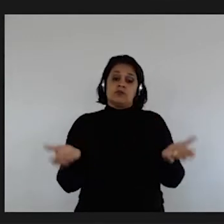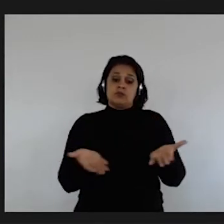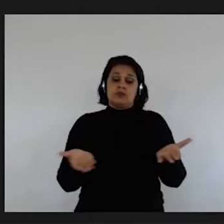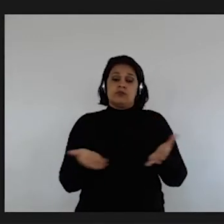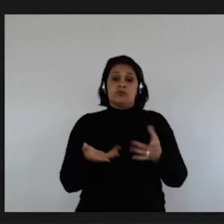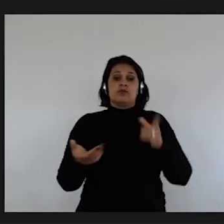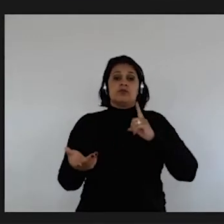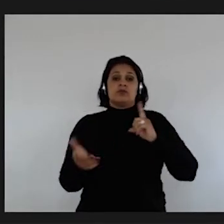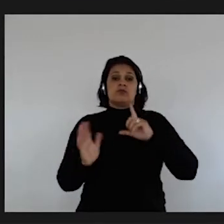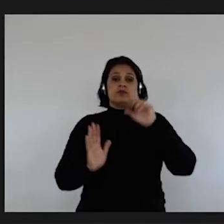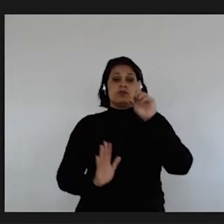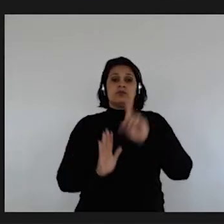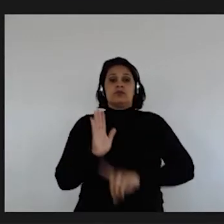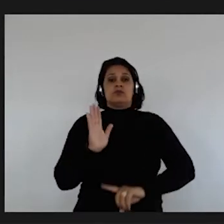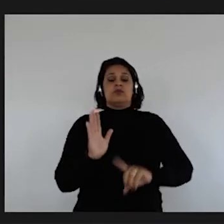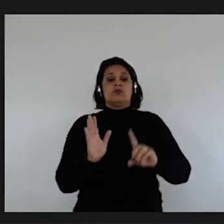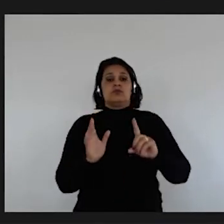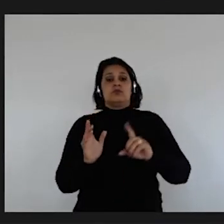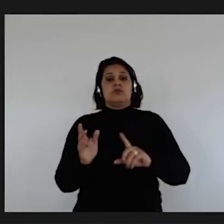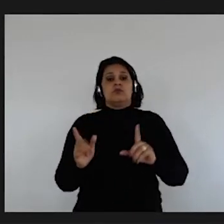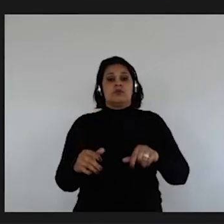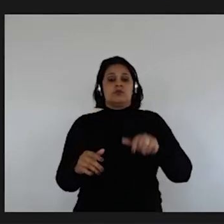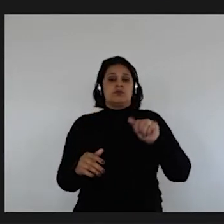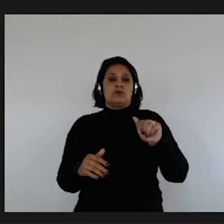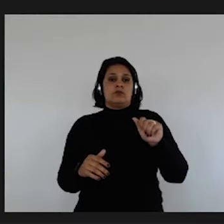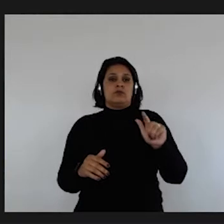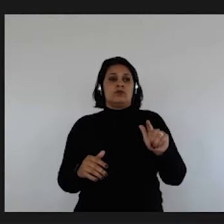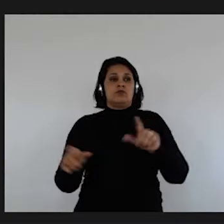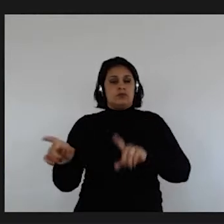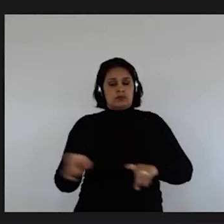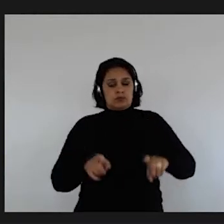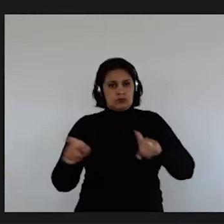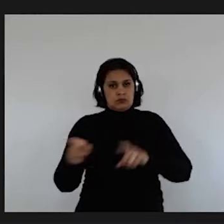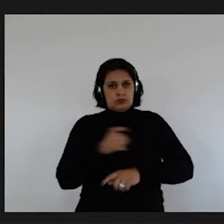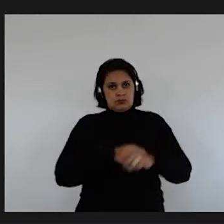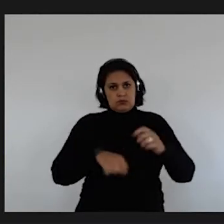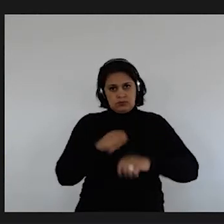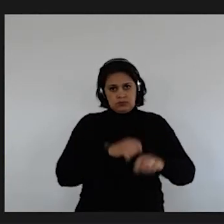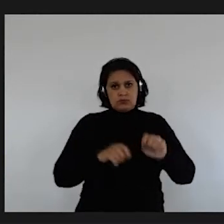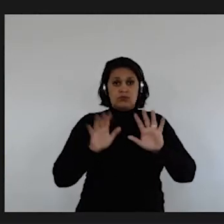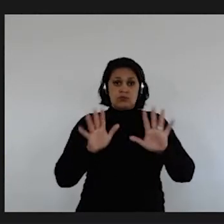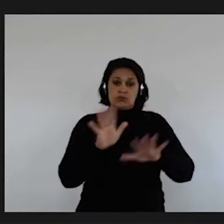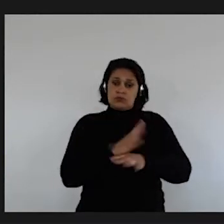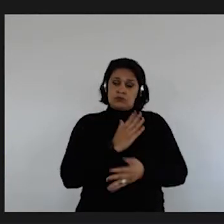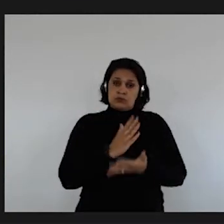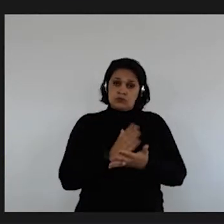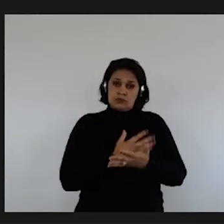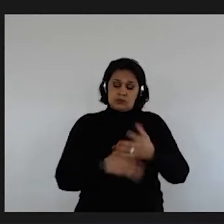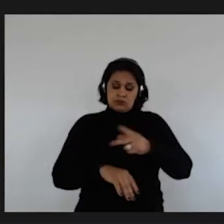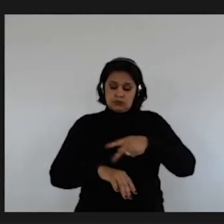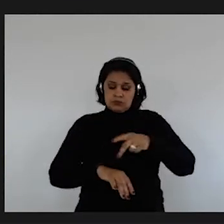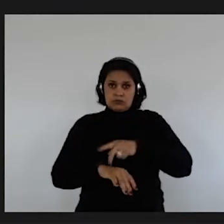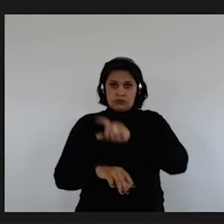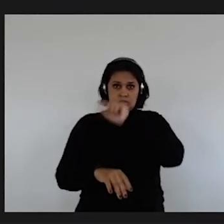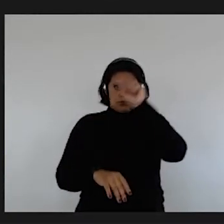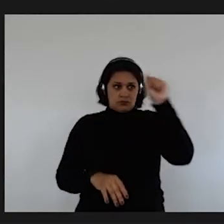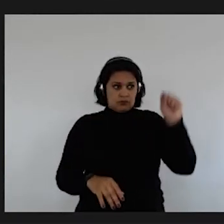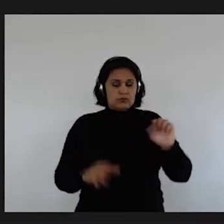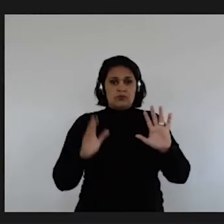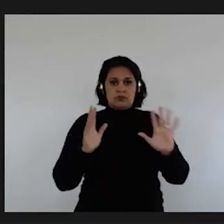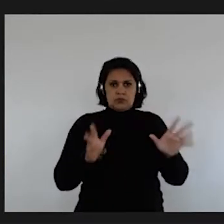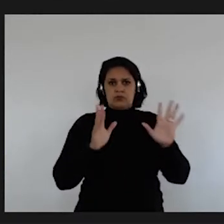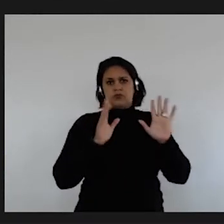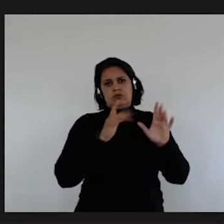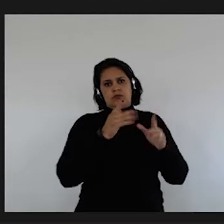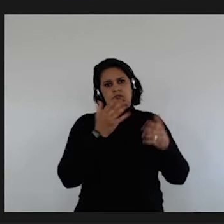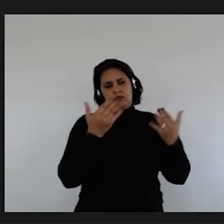direito agrário, o direito do negócio, o agronegócio, que em muitos países já era tratado quando ainda que se discutia apenas